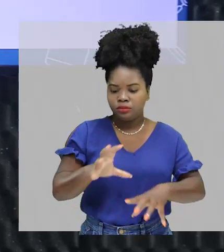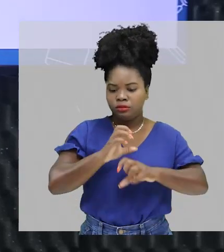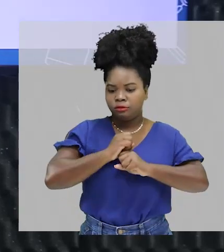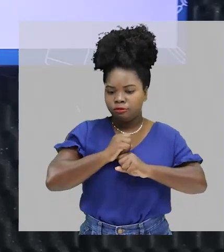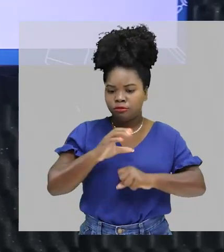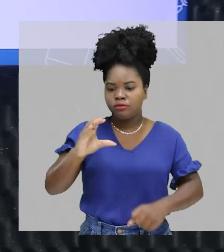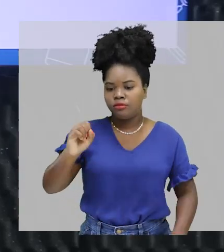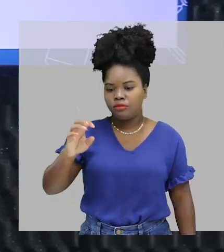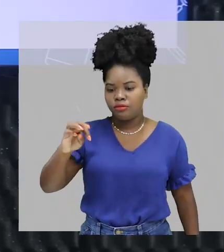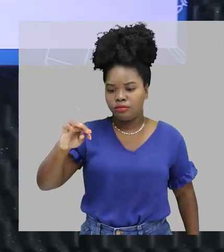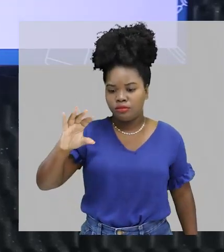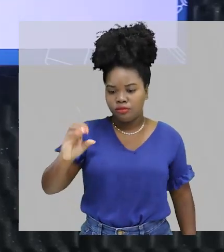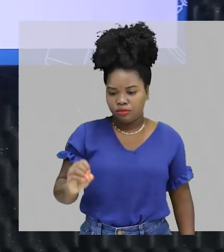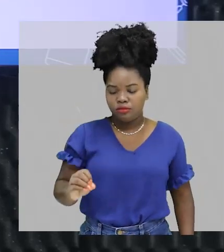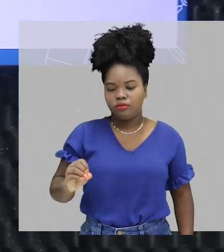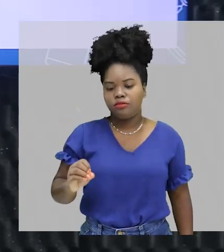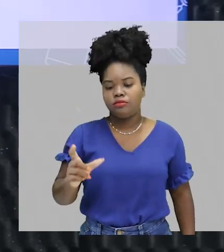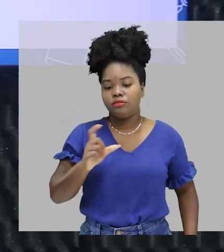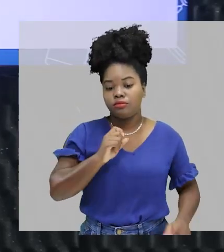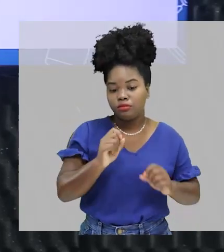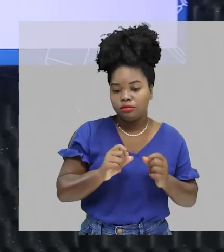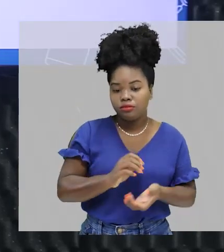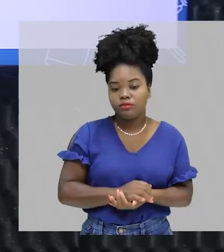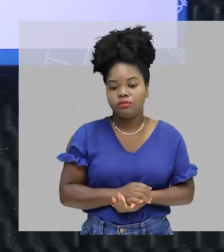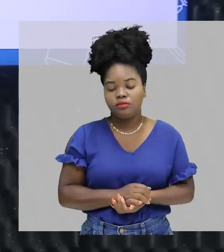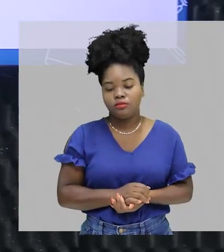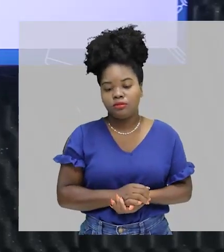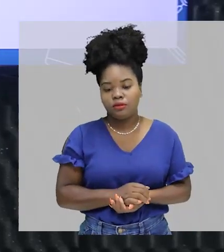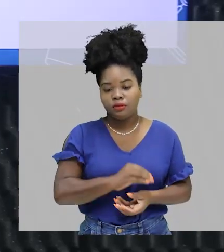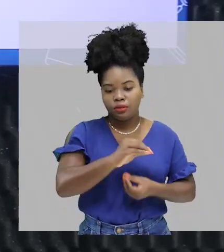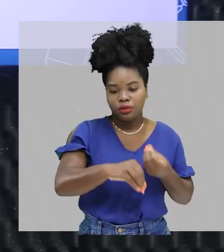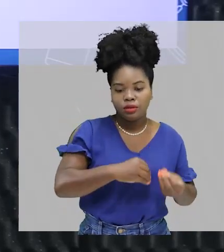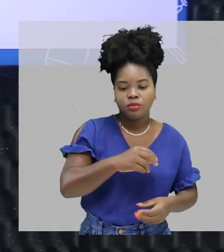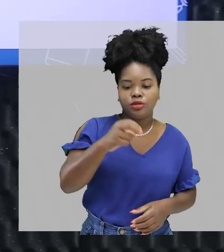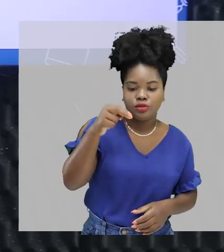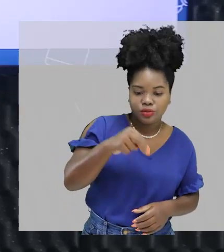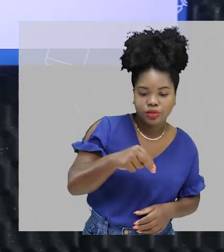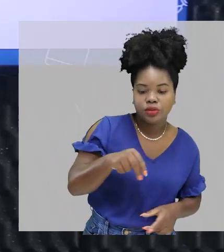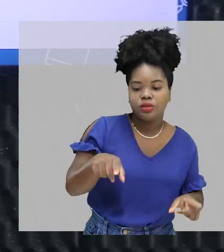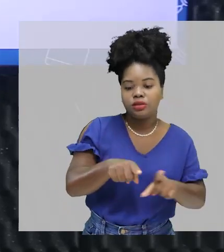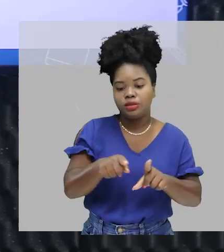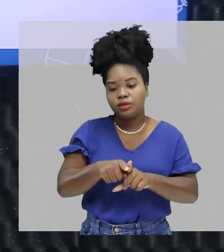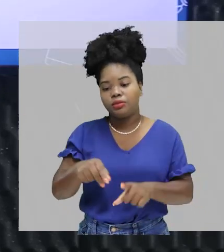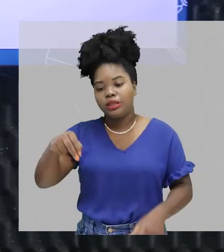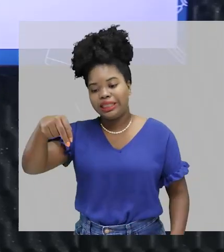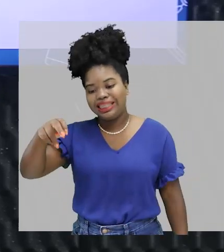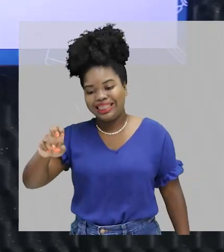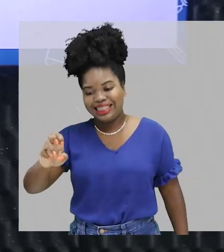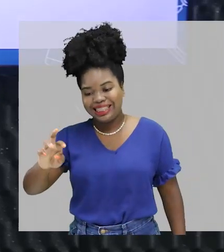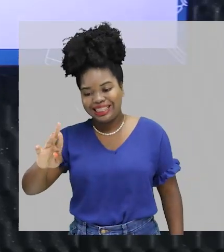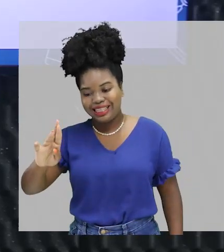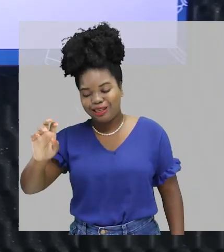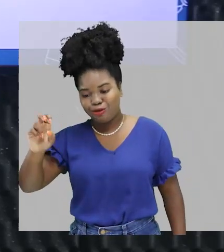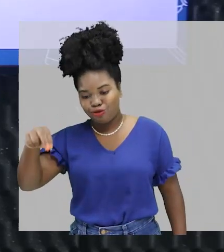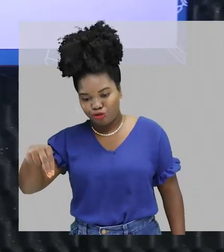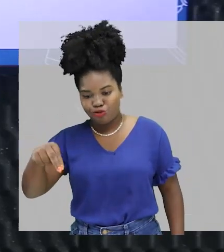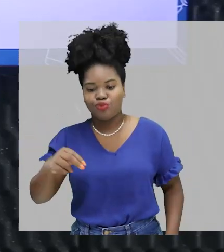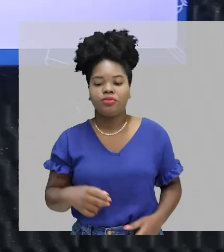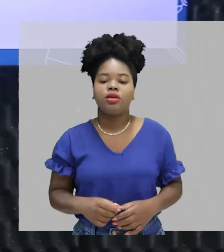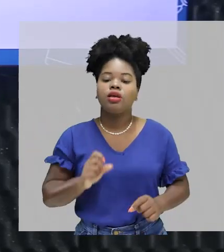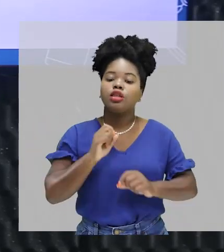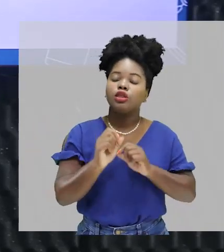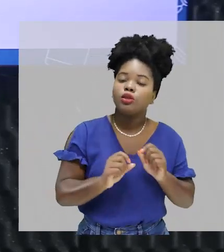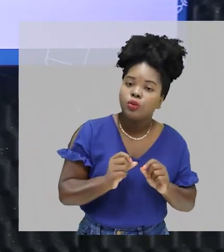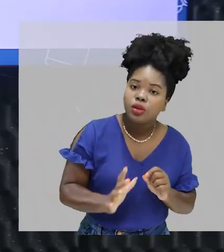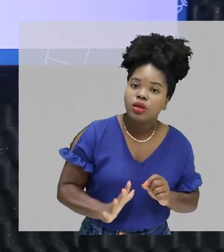raios cósmicos. Então, nós vamos ter a reação do nitrogênio com o nêutron, tudo bem? E aí o que